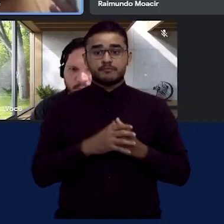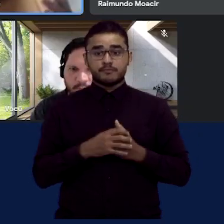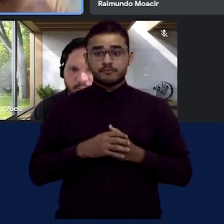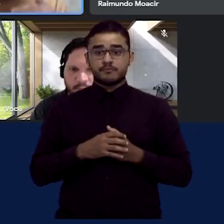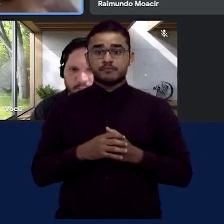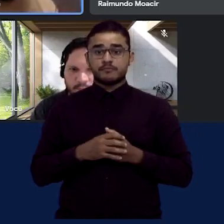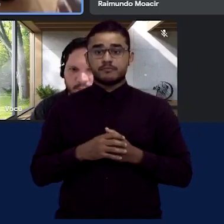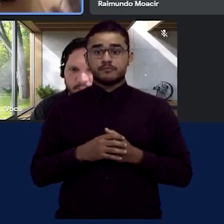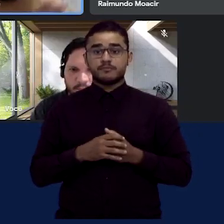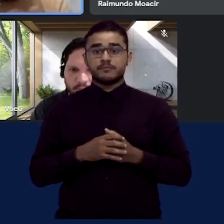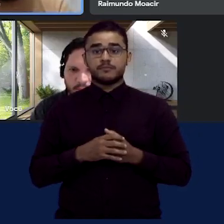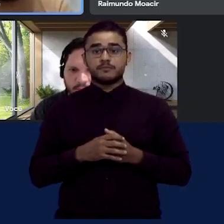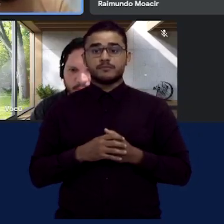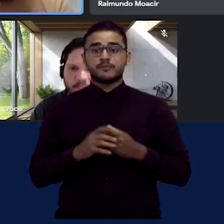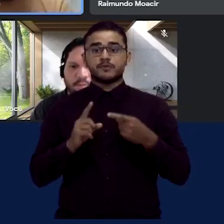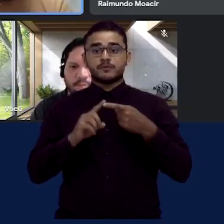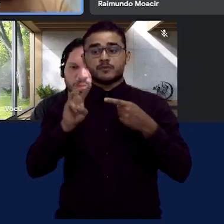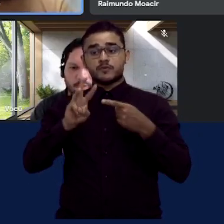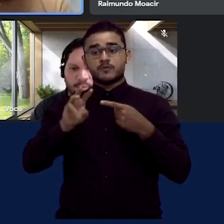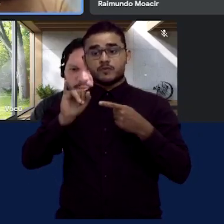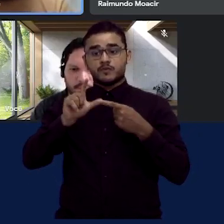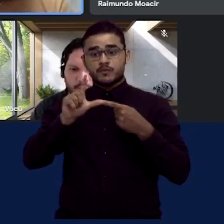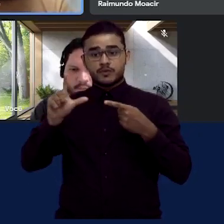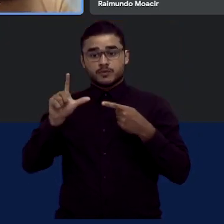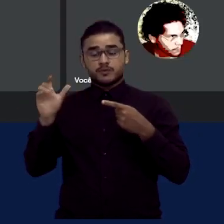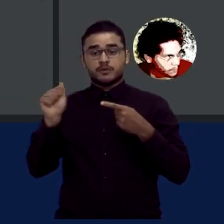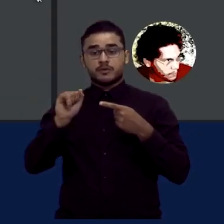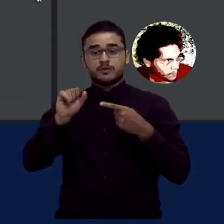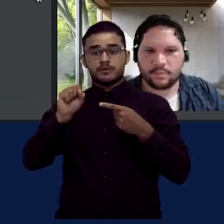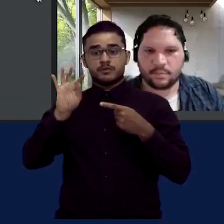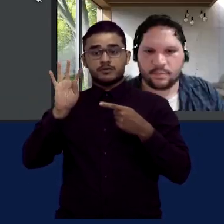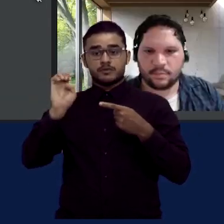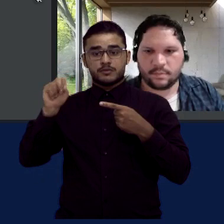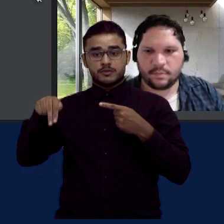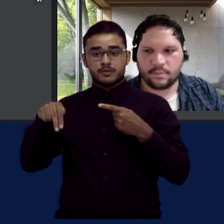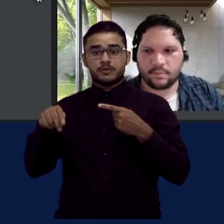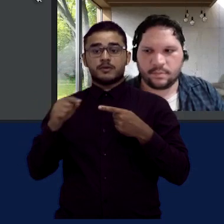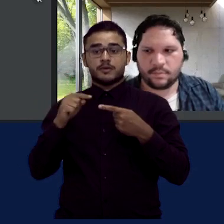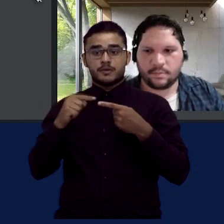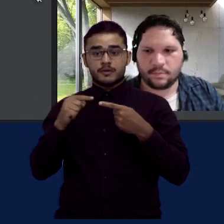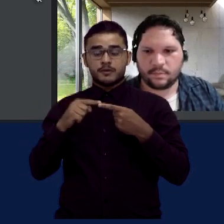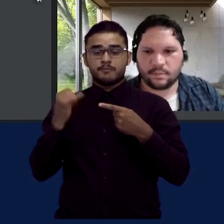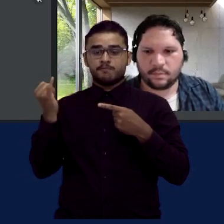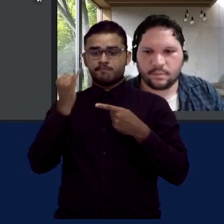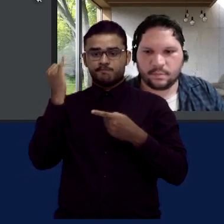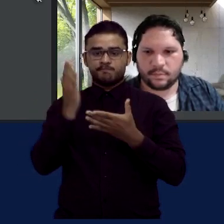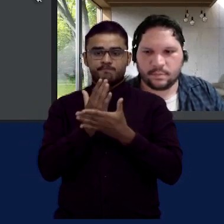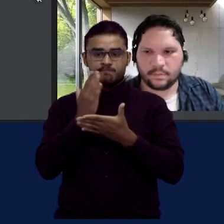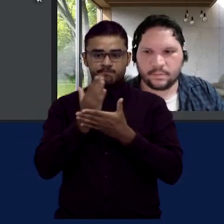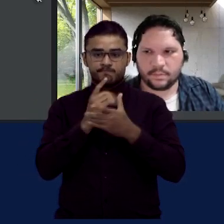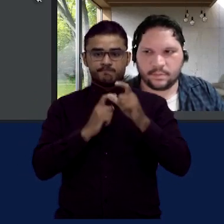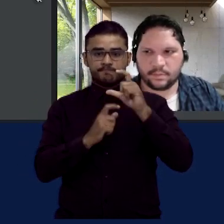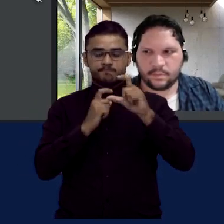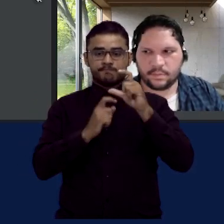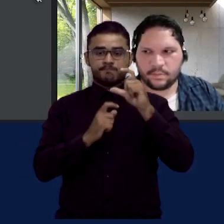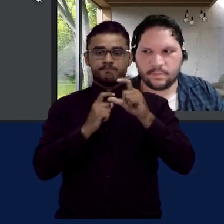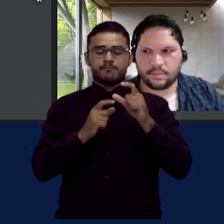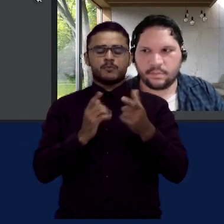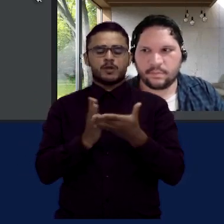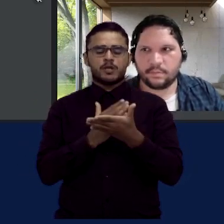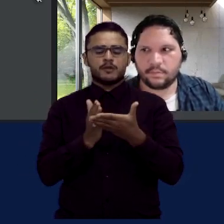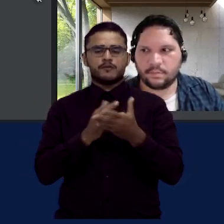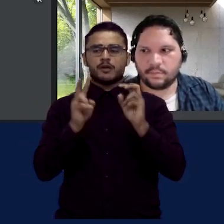Will Eisner, que era quadrinista, e ele fez um dos mais importantes livros sobre histórias em quadrinhos, que é